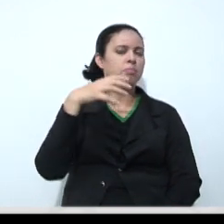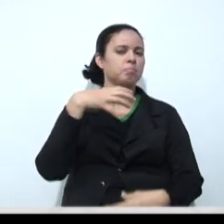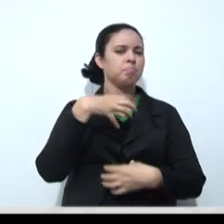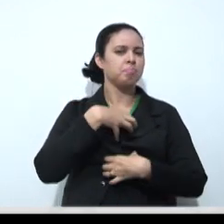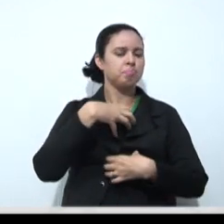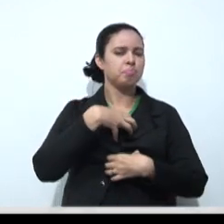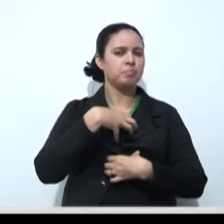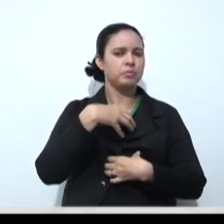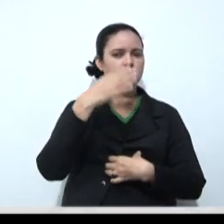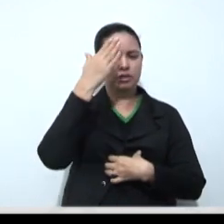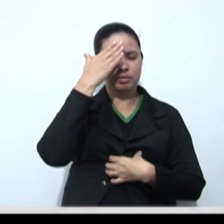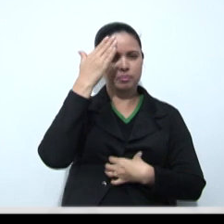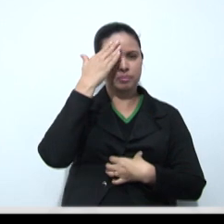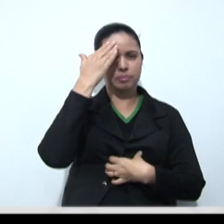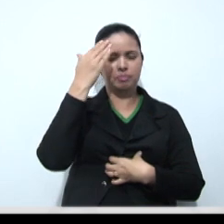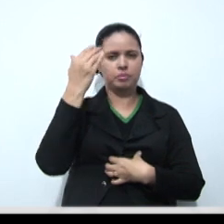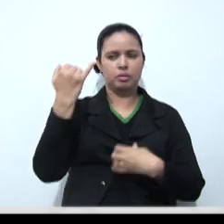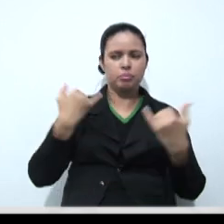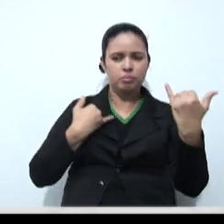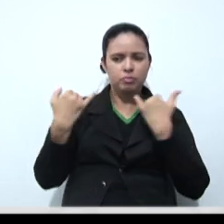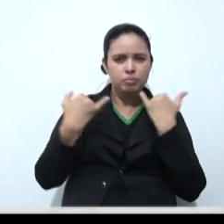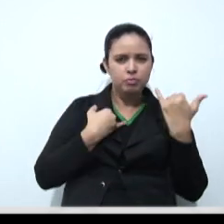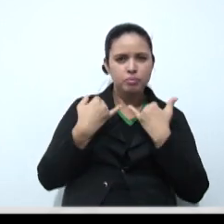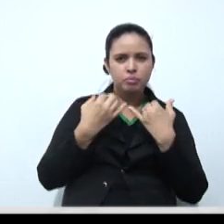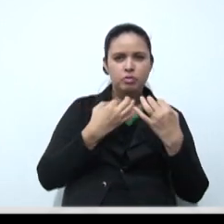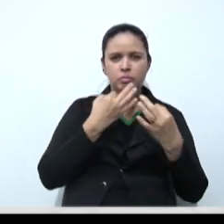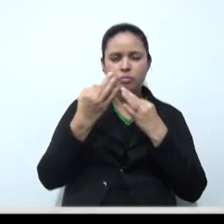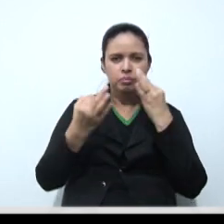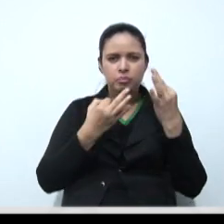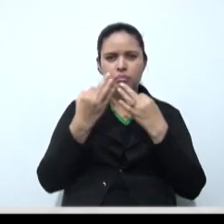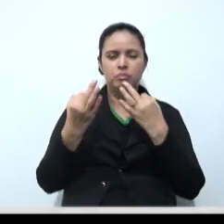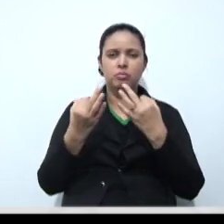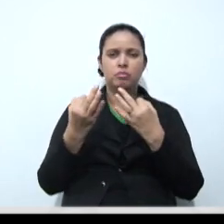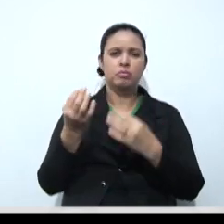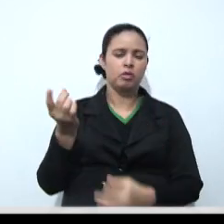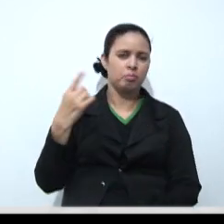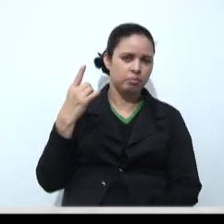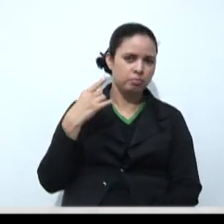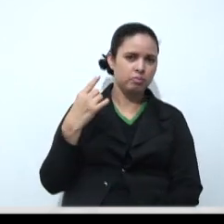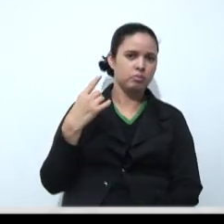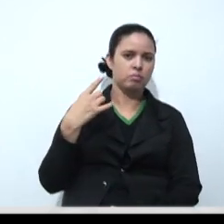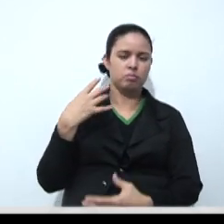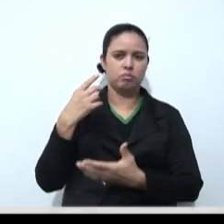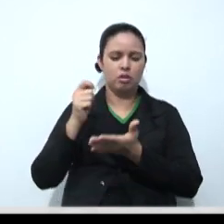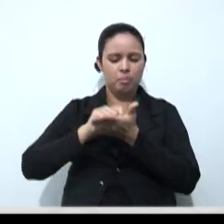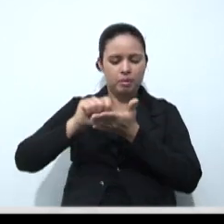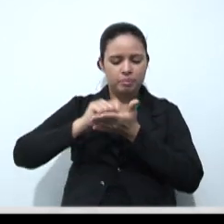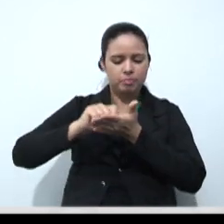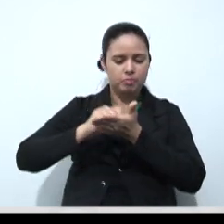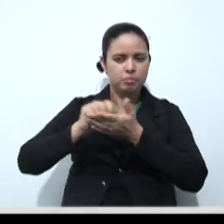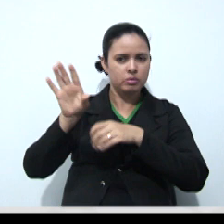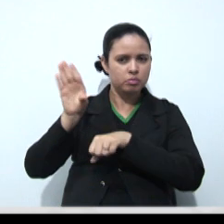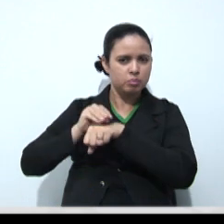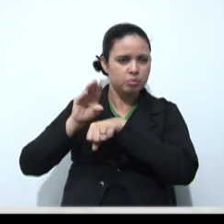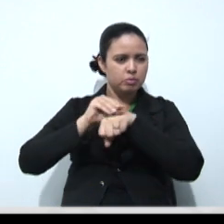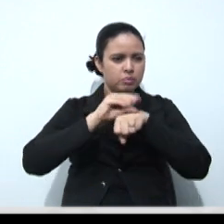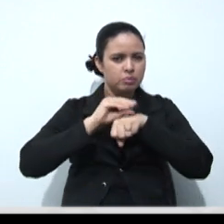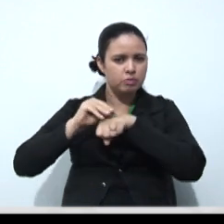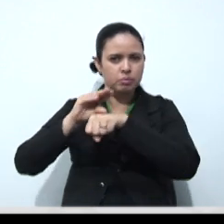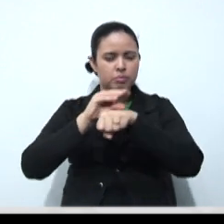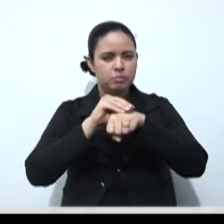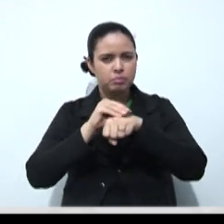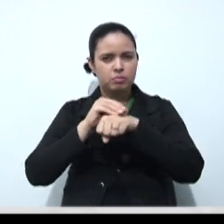e avaliar todas as sugestões ou reclamações que lhes forem passadas pelos outros funcionários. Tá?